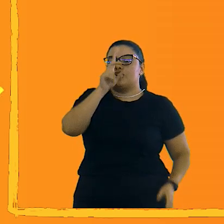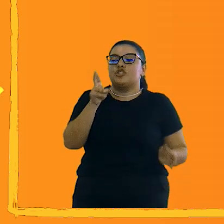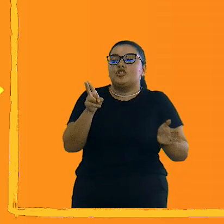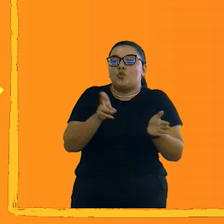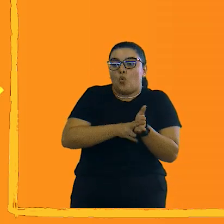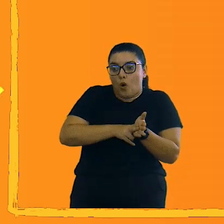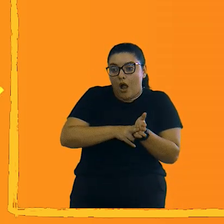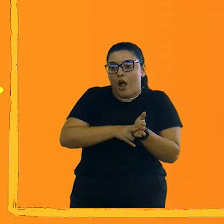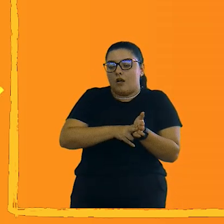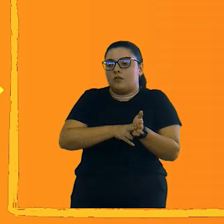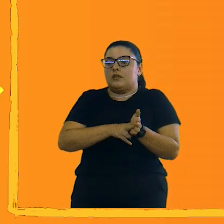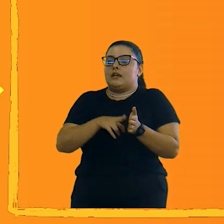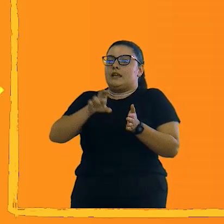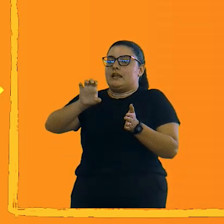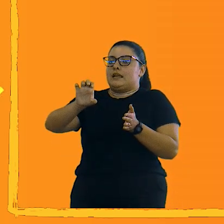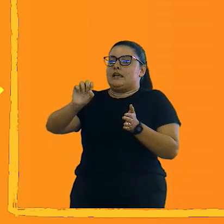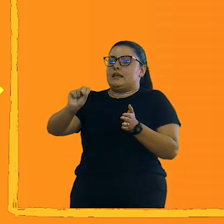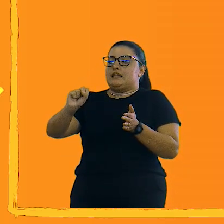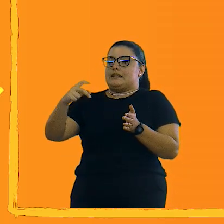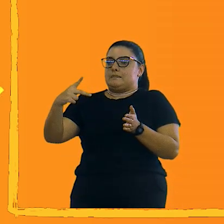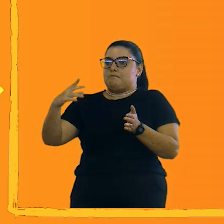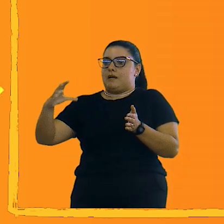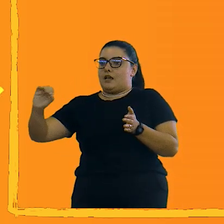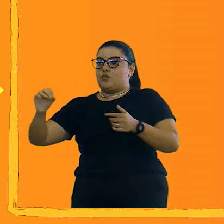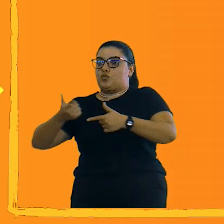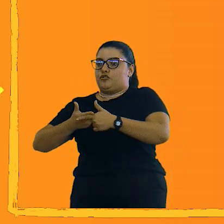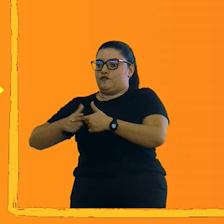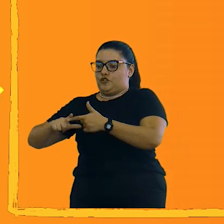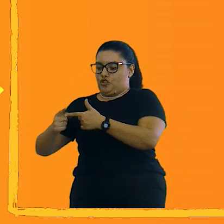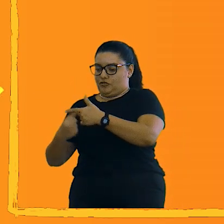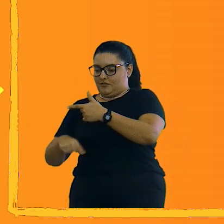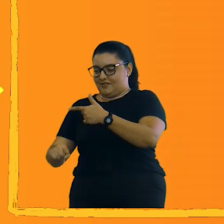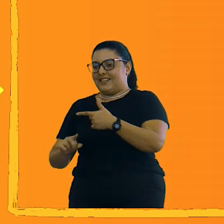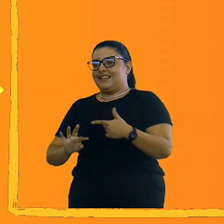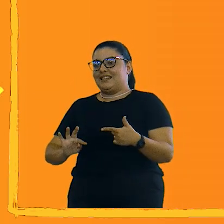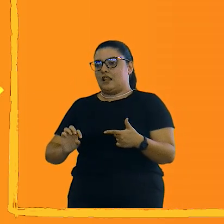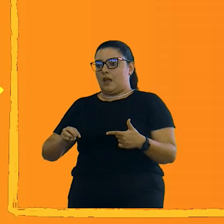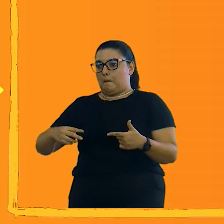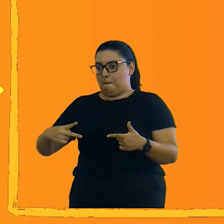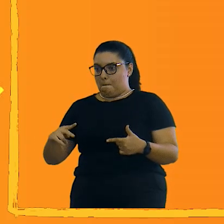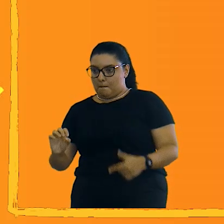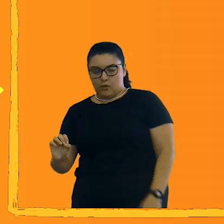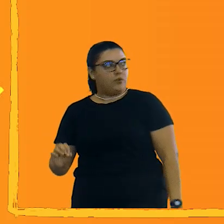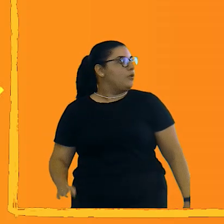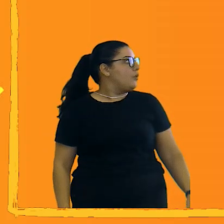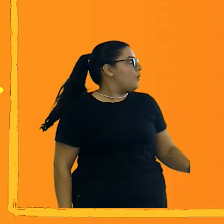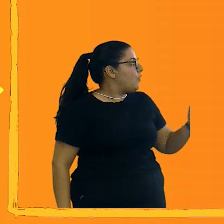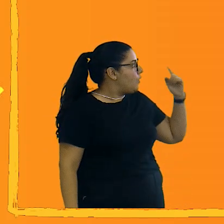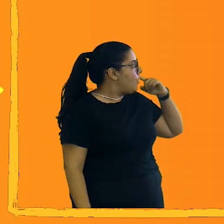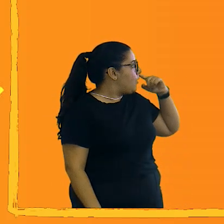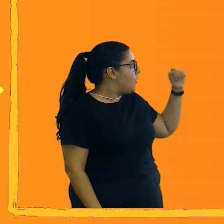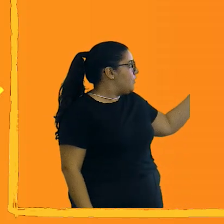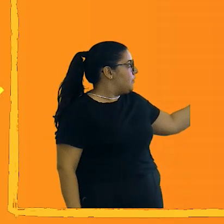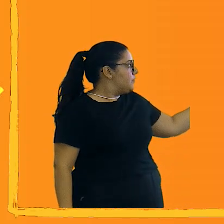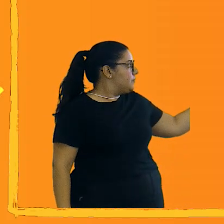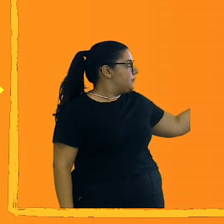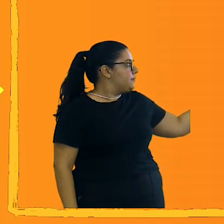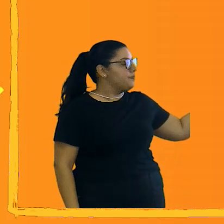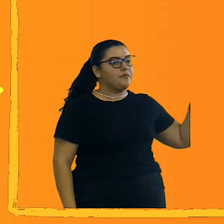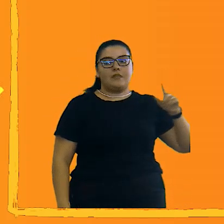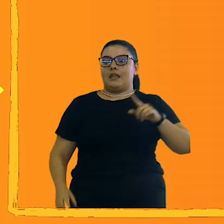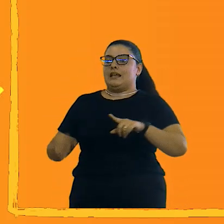ao espaço dividido pelo tempo daí vai ficar então Espaço 100